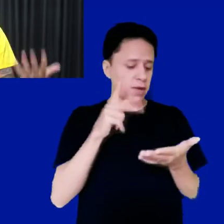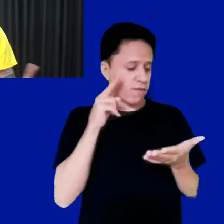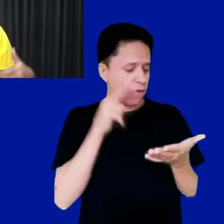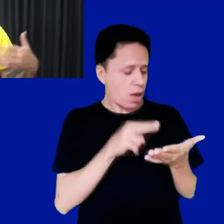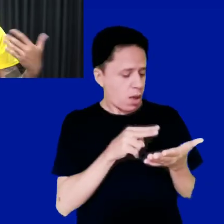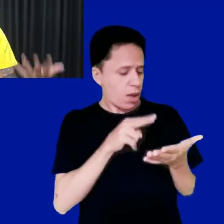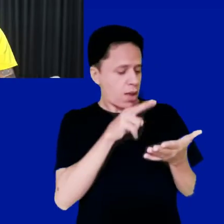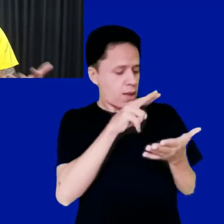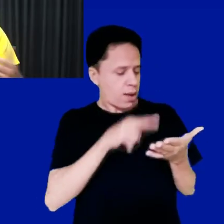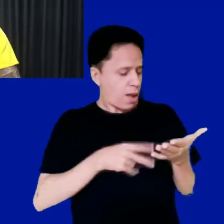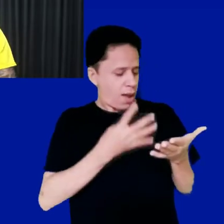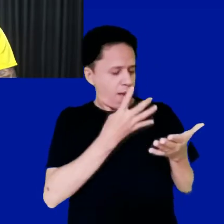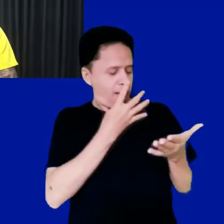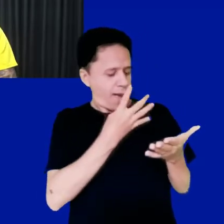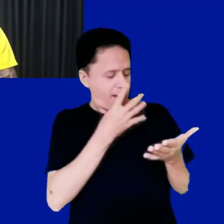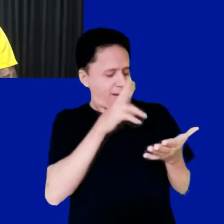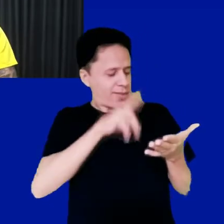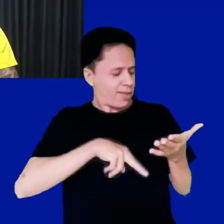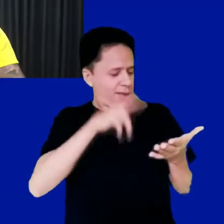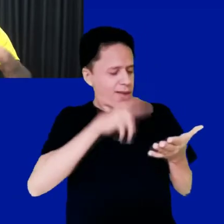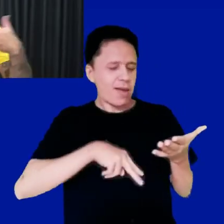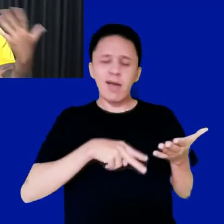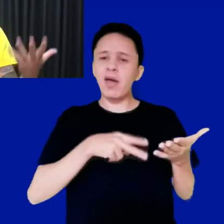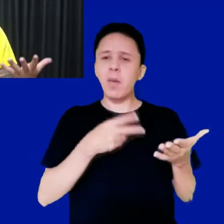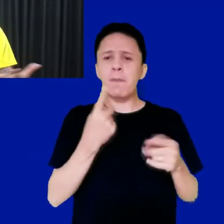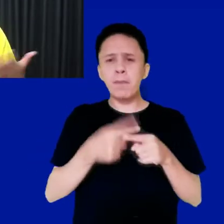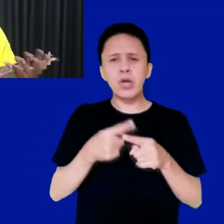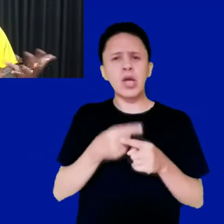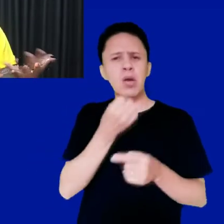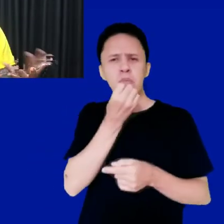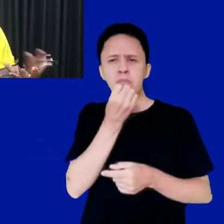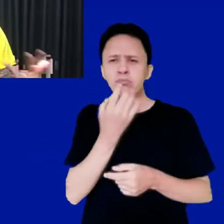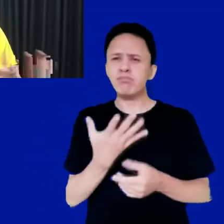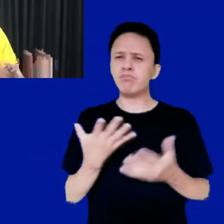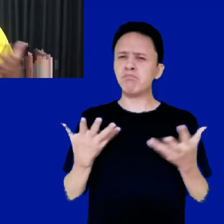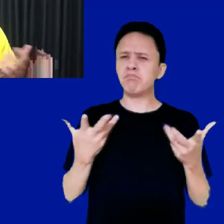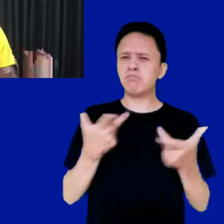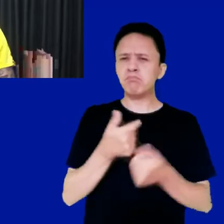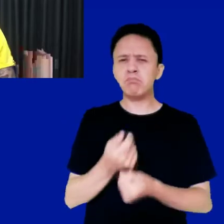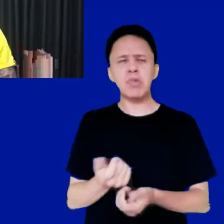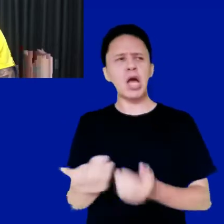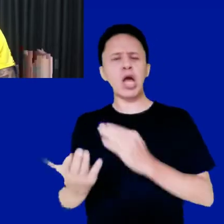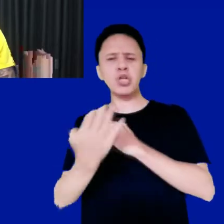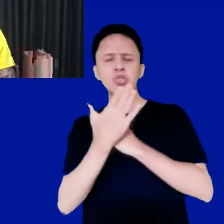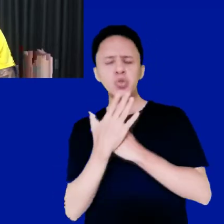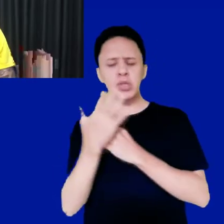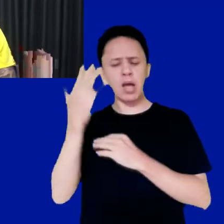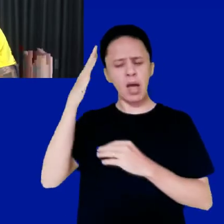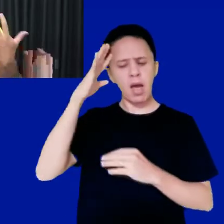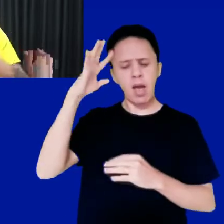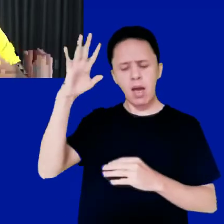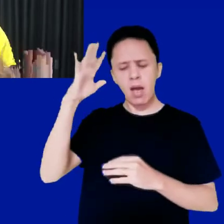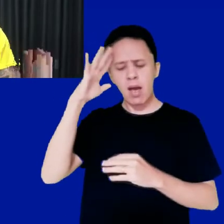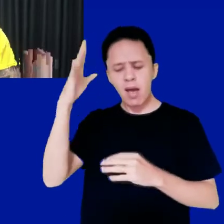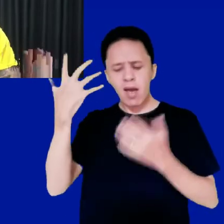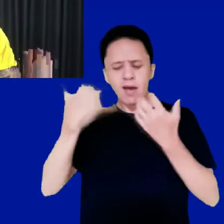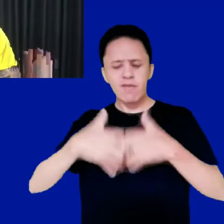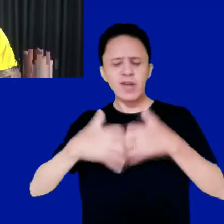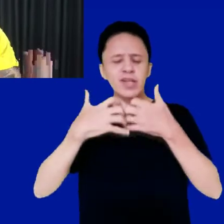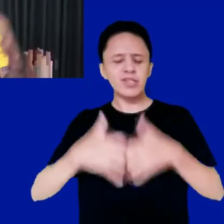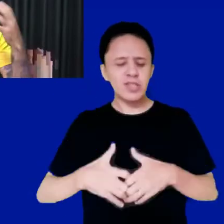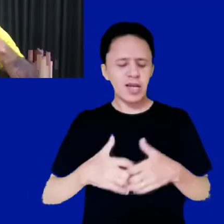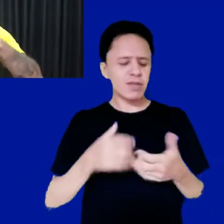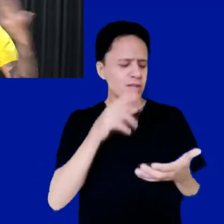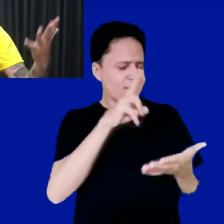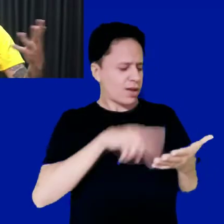você começar a apreciar a escrita, né, e a leitura desses textos, porque eles realmente são textos que refletem muito na